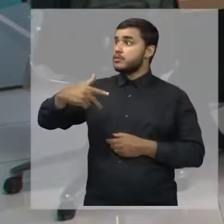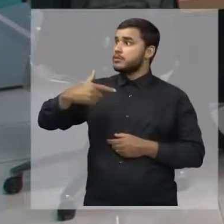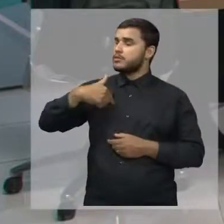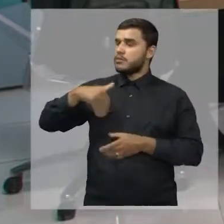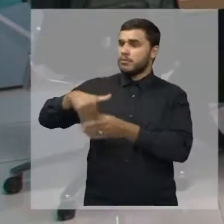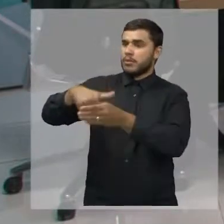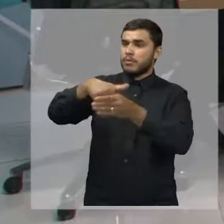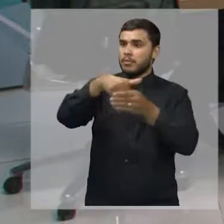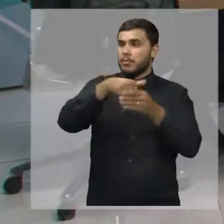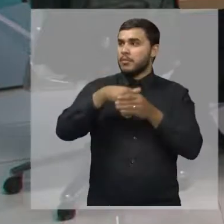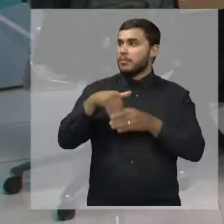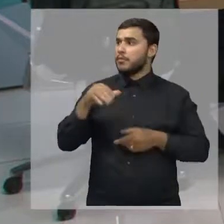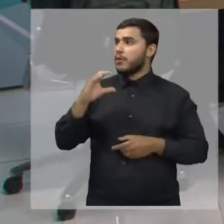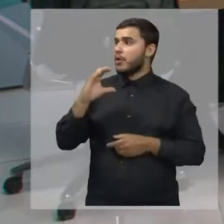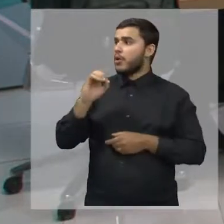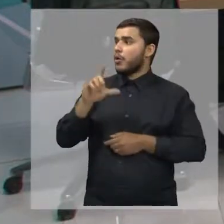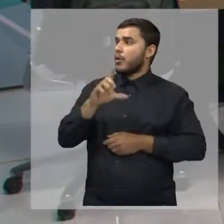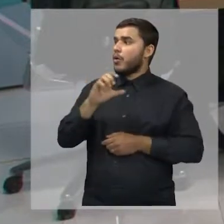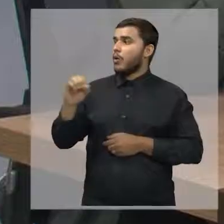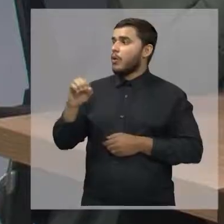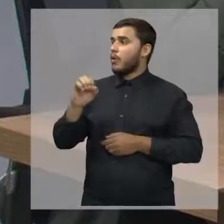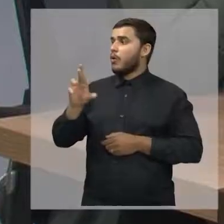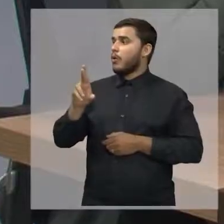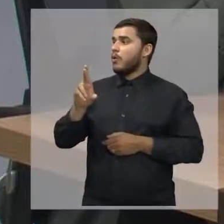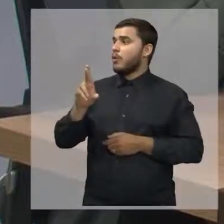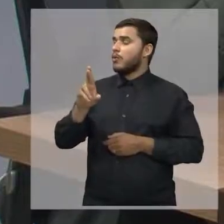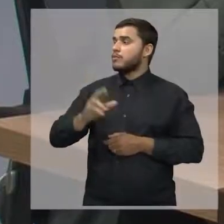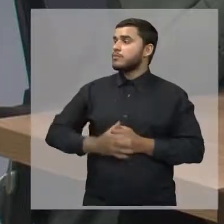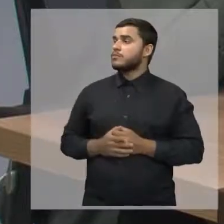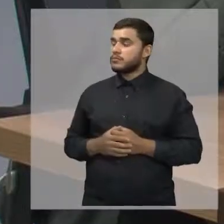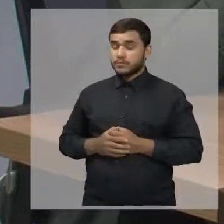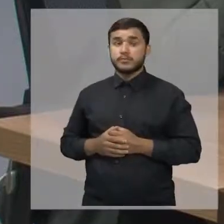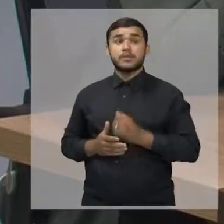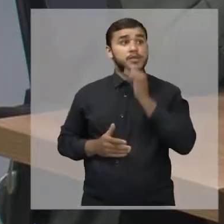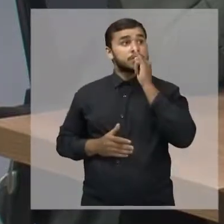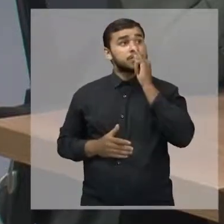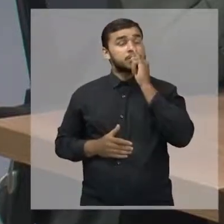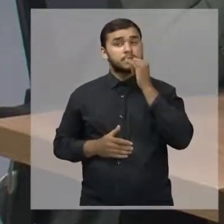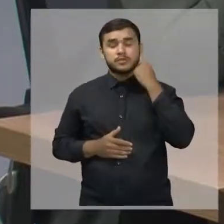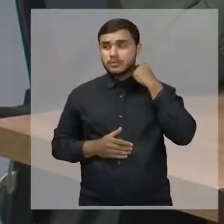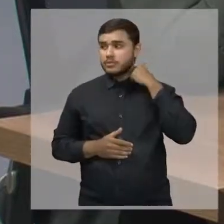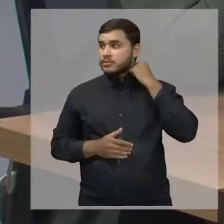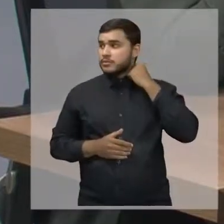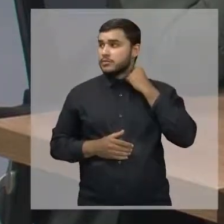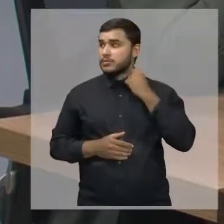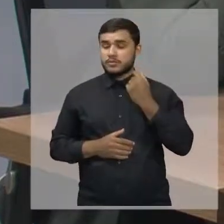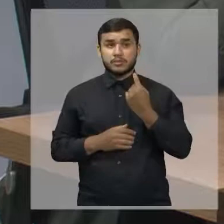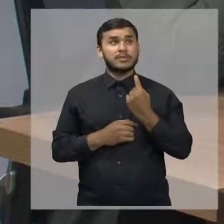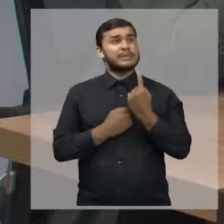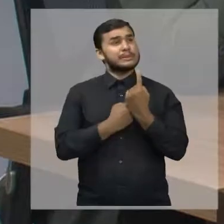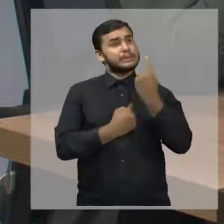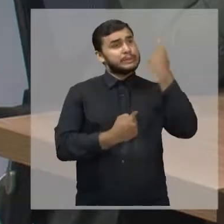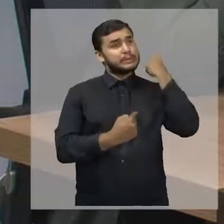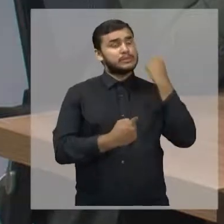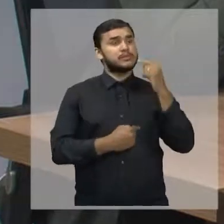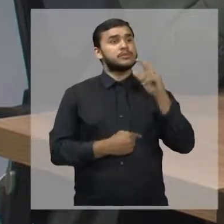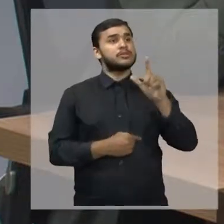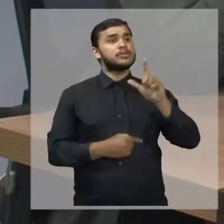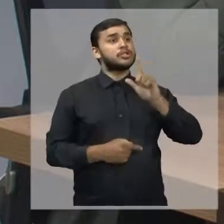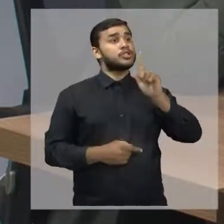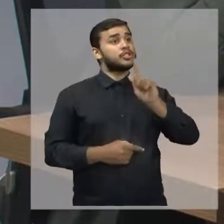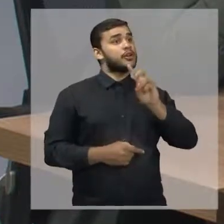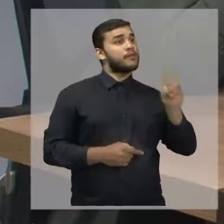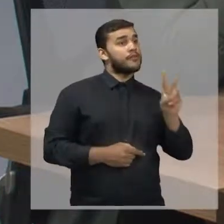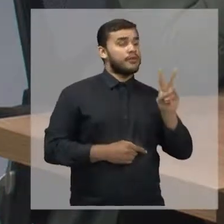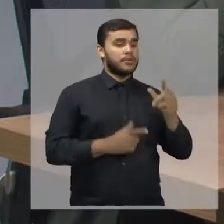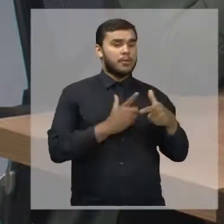Né? Aliás, agora... Não é só o Collor, não. Se você pegar do Getúlio para cá, tudo que aconteceu foi problema